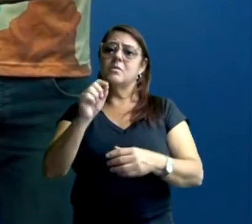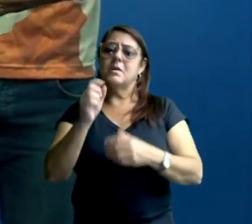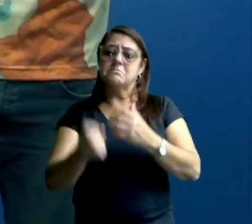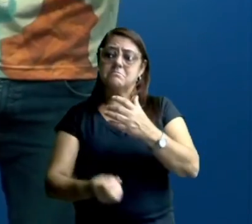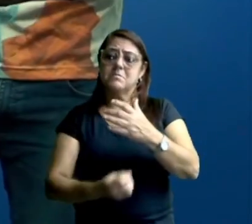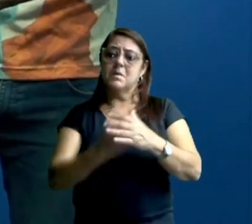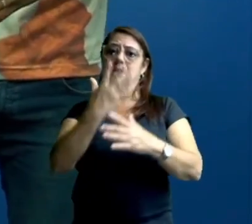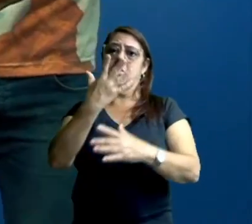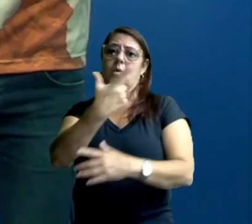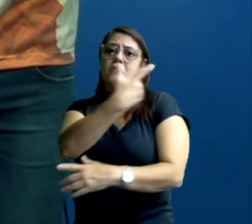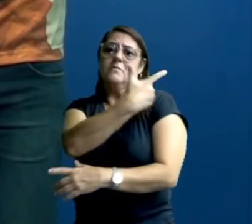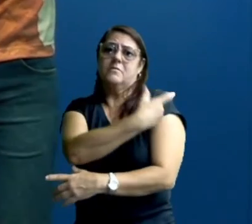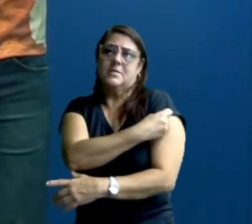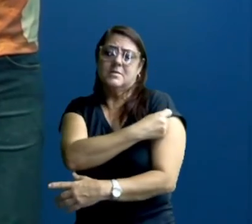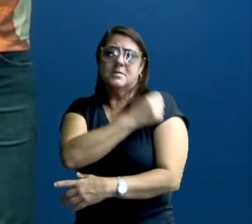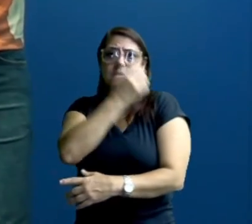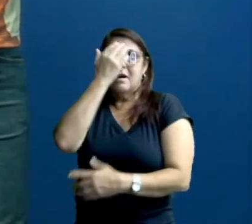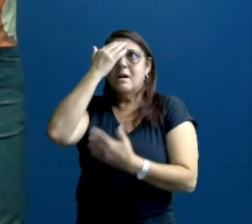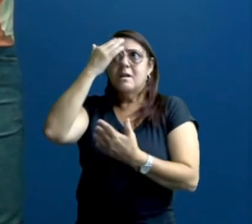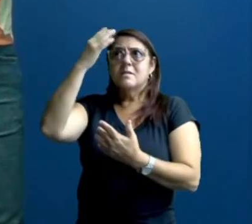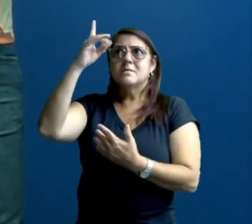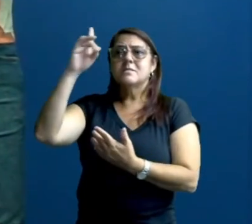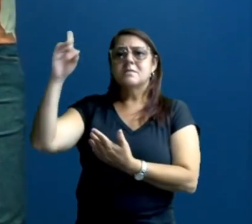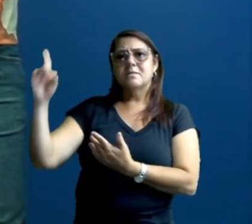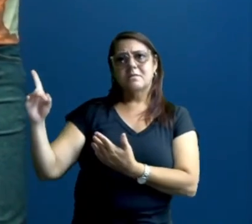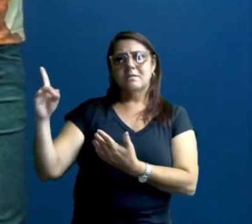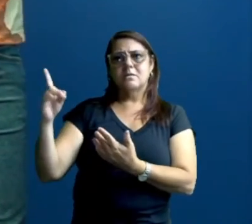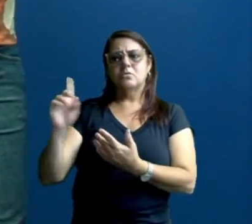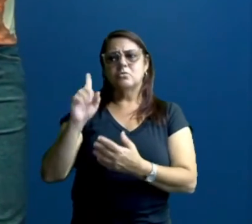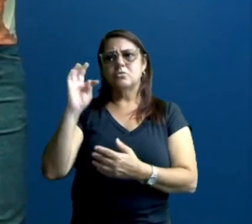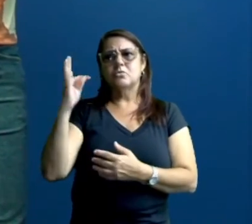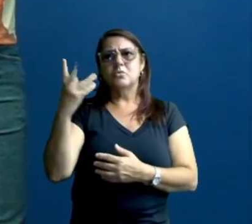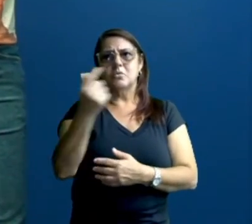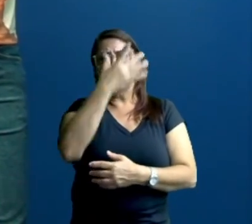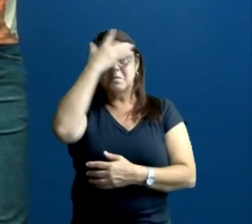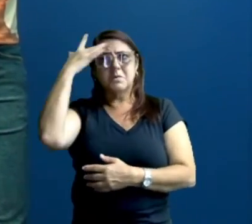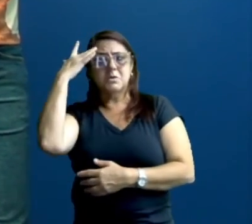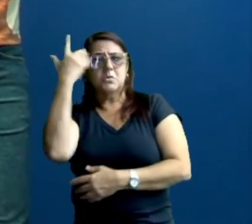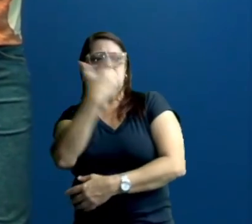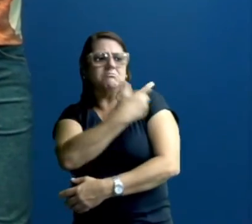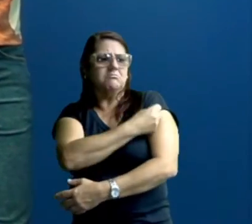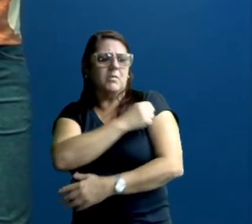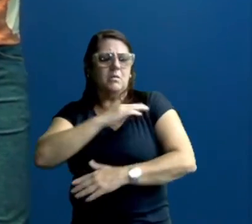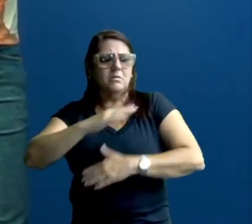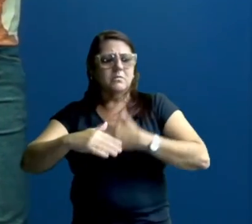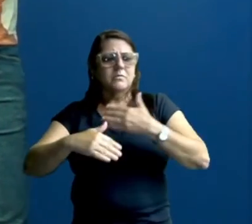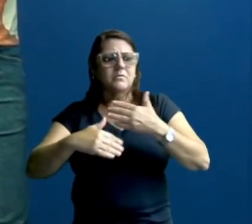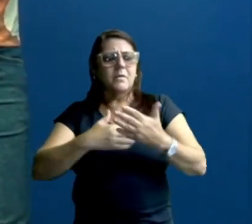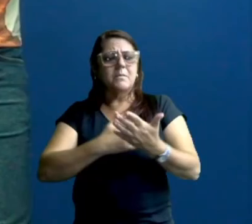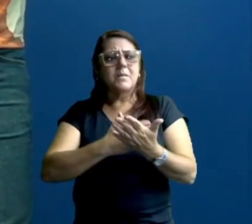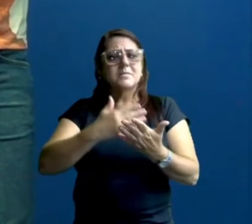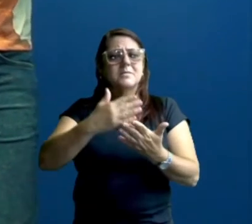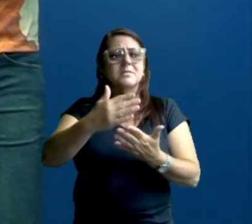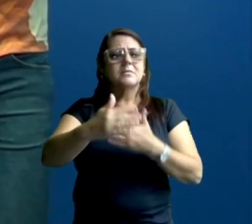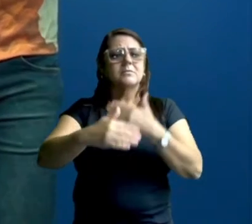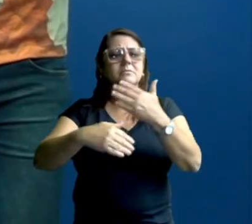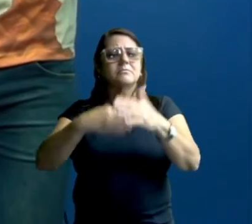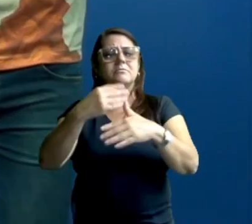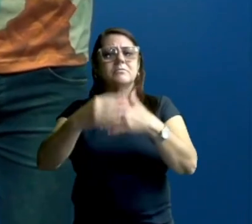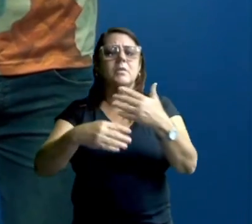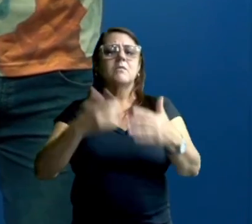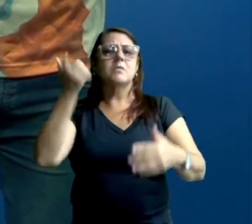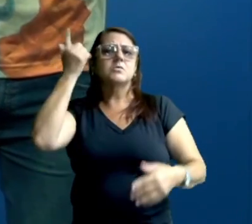que hoje, graças a Deus, já está disponível para a nossa população, e eu tenho certeza que ao longo do tempo, né, nós vamos